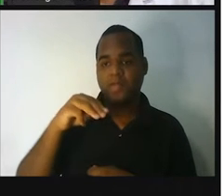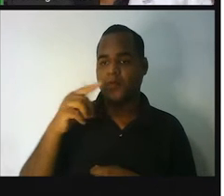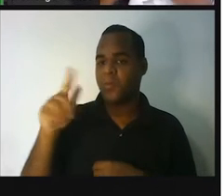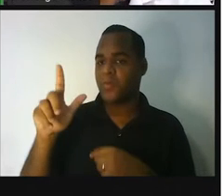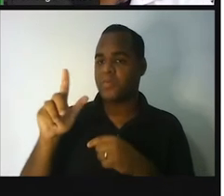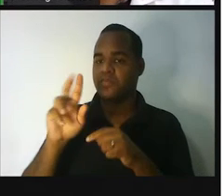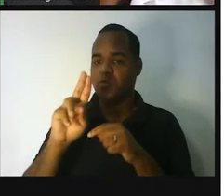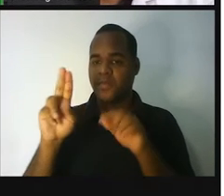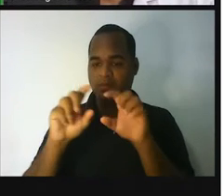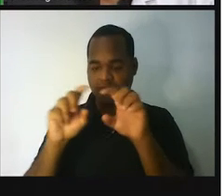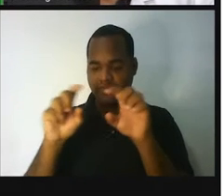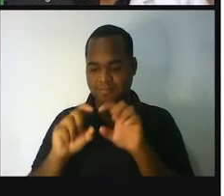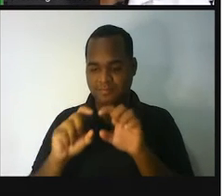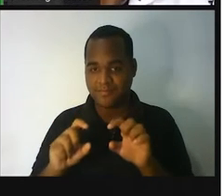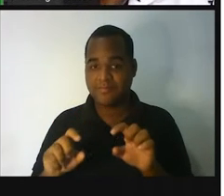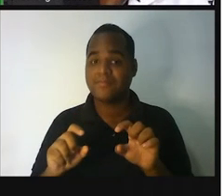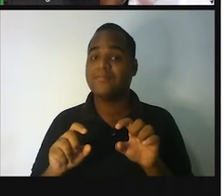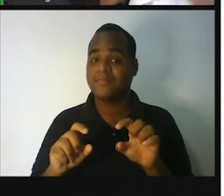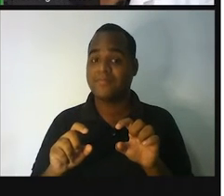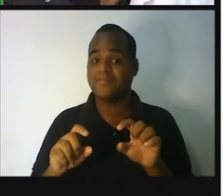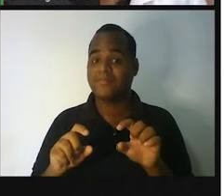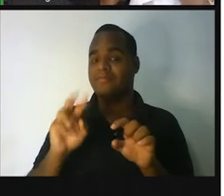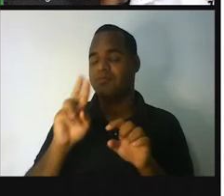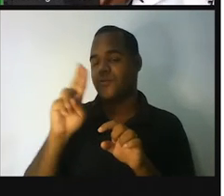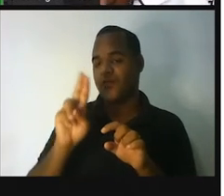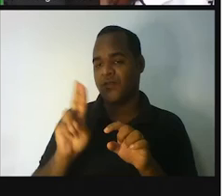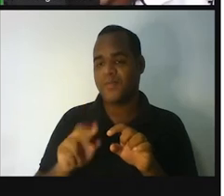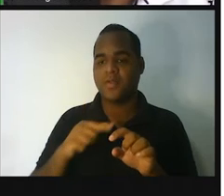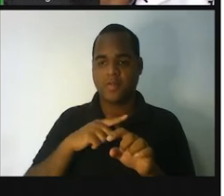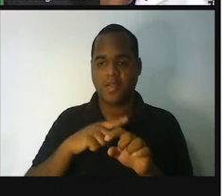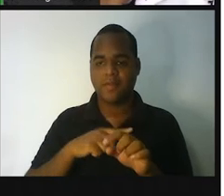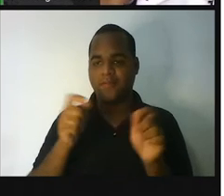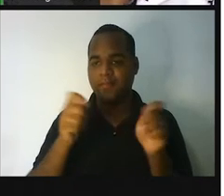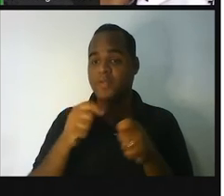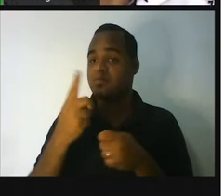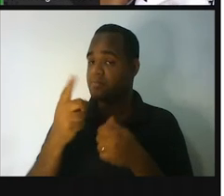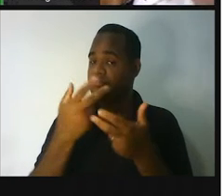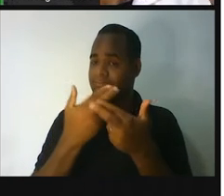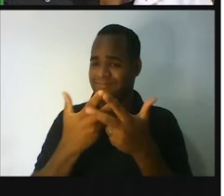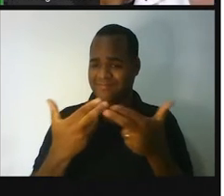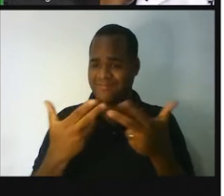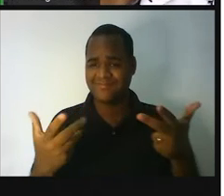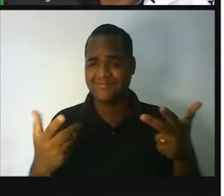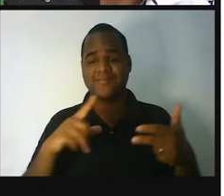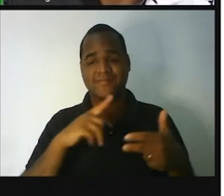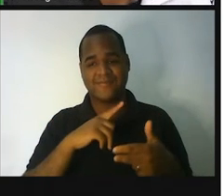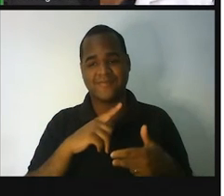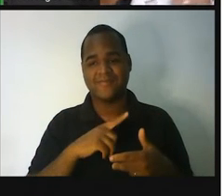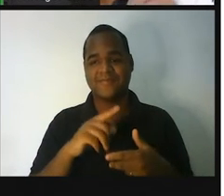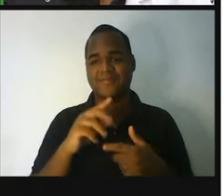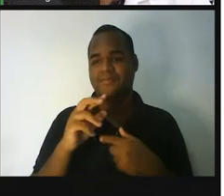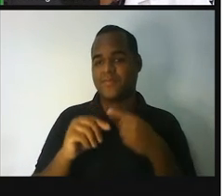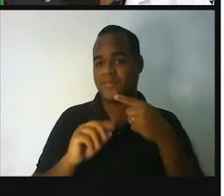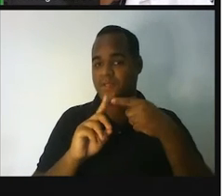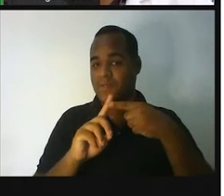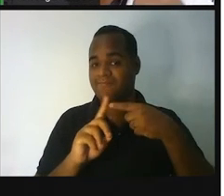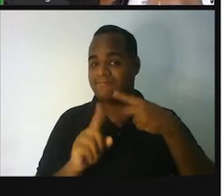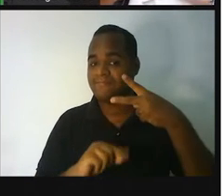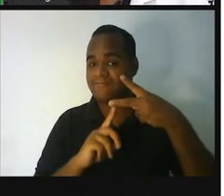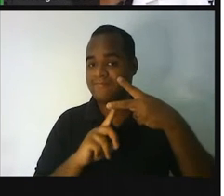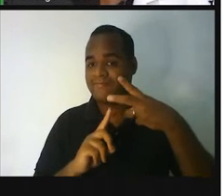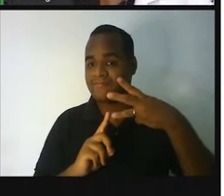dos milímetros ali do centímetro alívio quilômetros existem também o hectômetro decâmetro